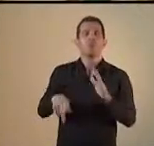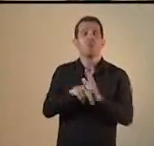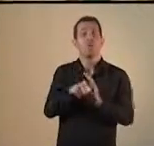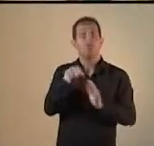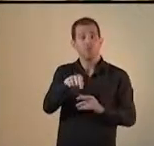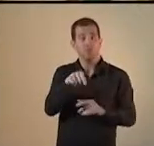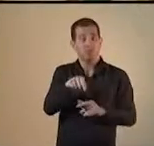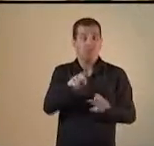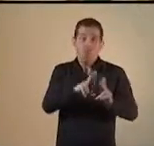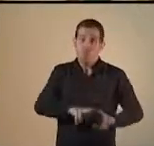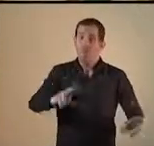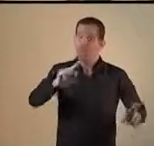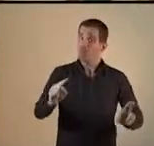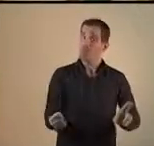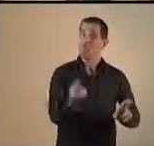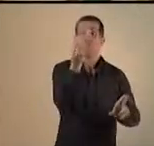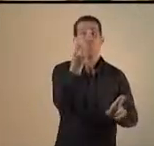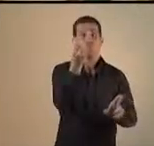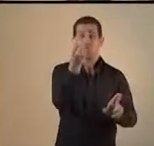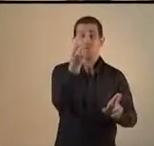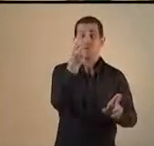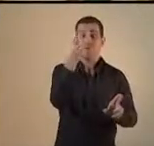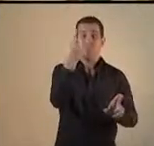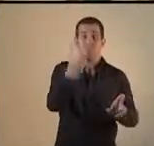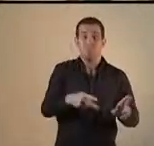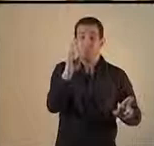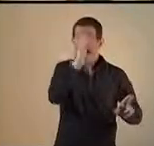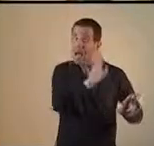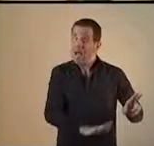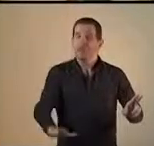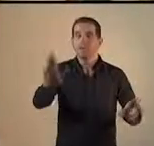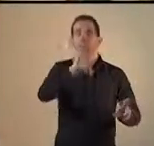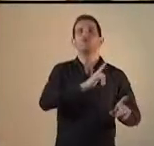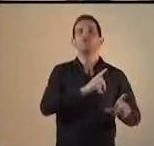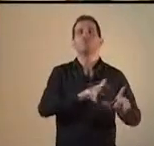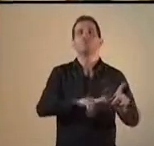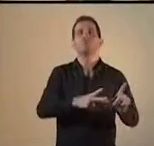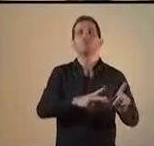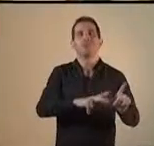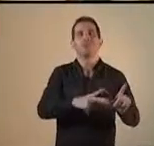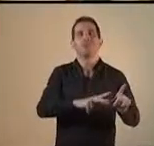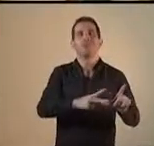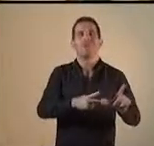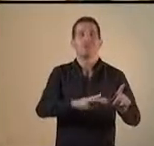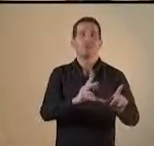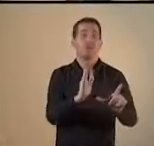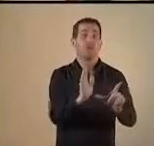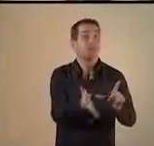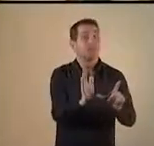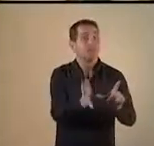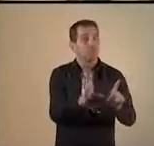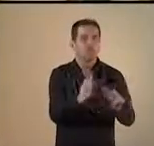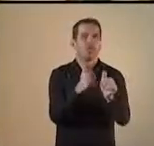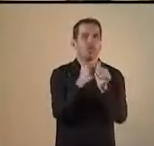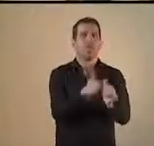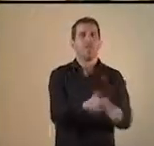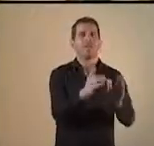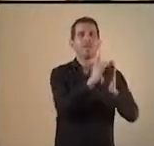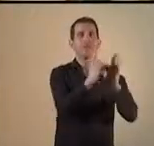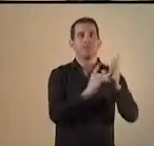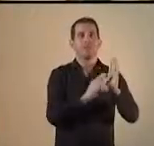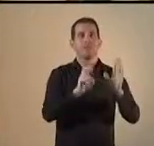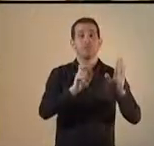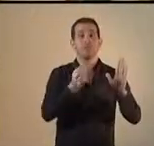a UFSC é a única universidade do Brasil, por enquanto, que oferece o curso de bacharelado em Letras Libras, em atendimento ao